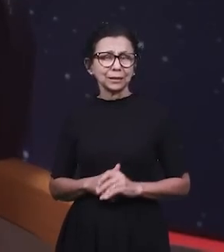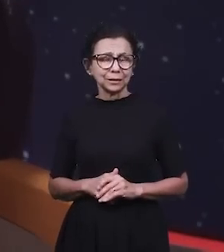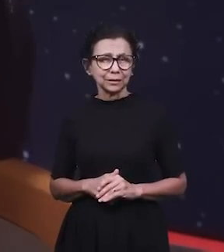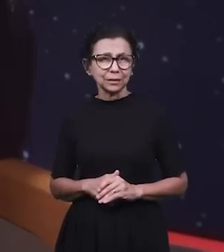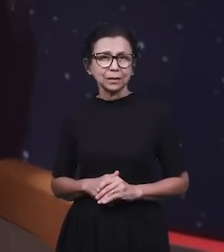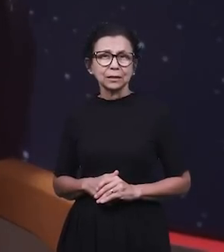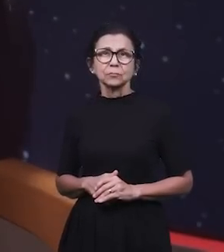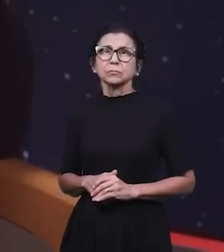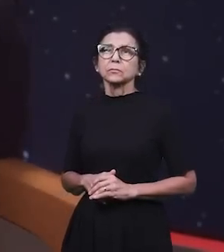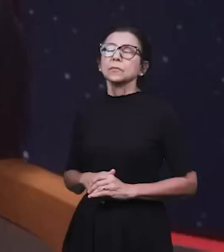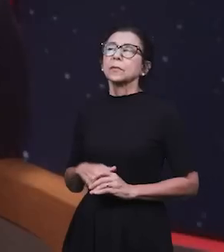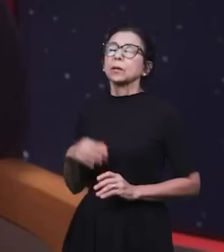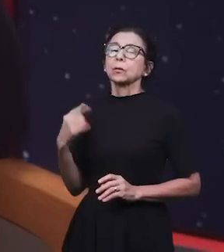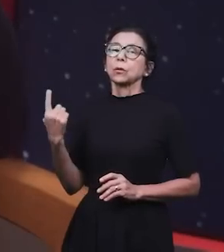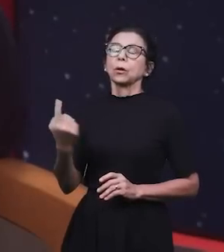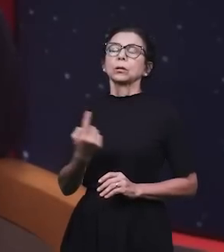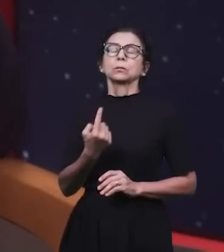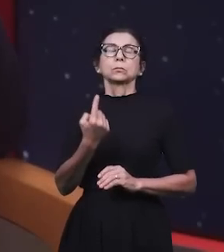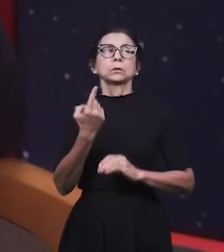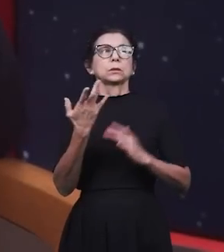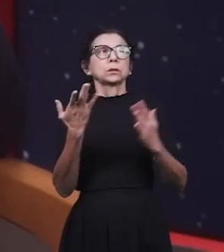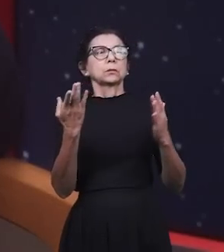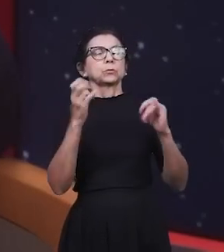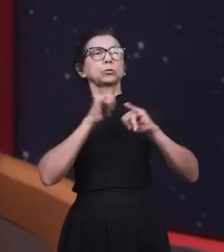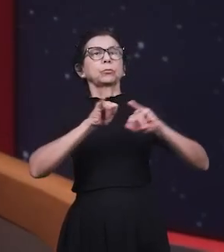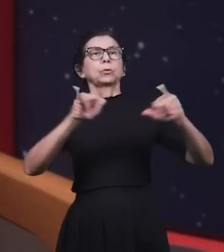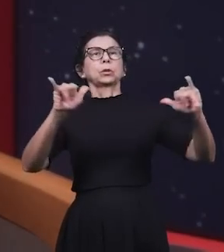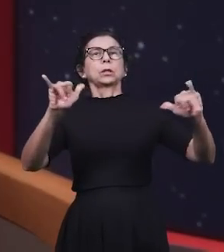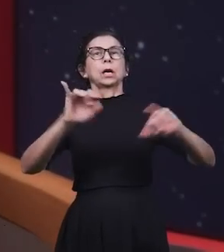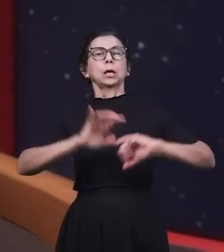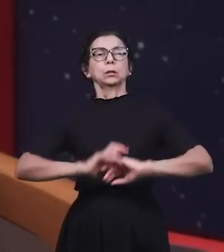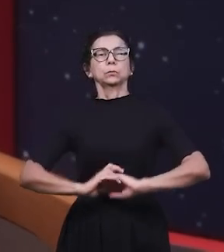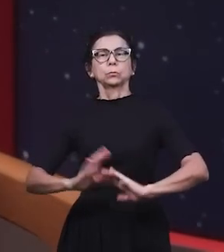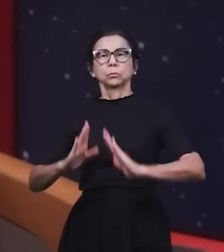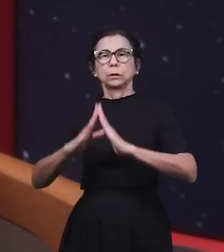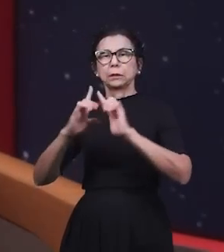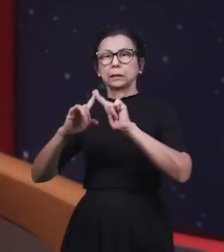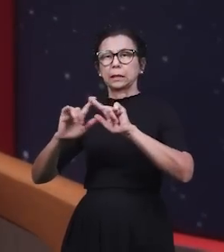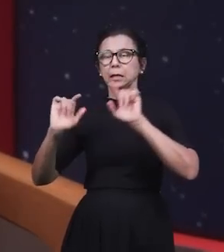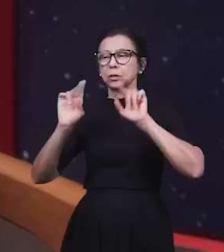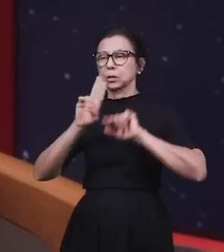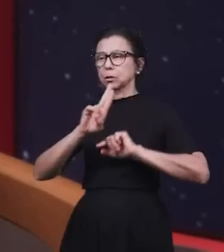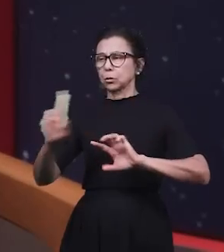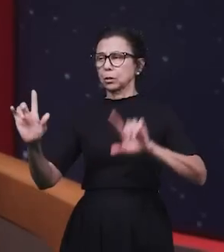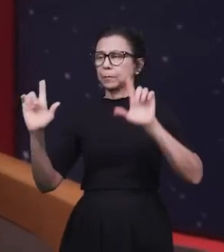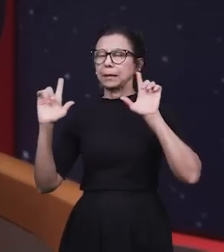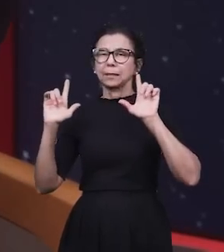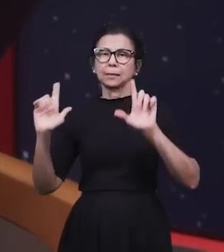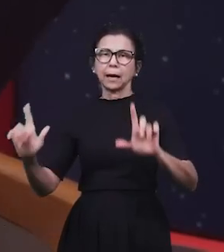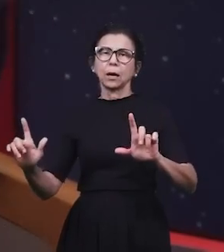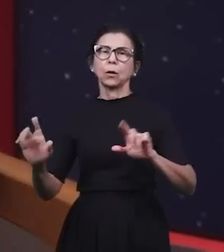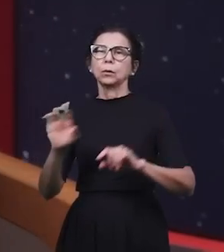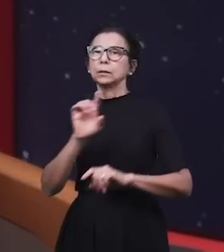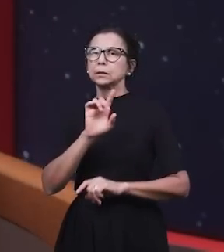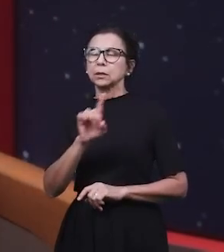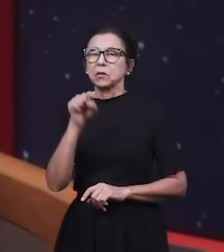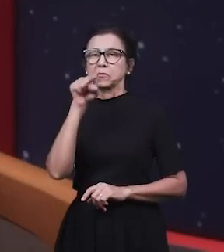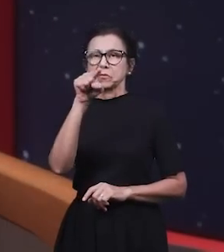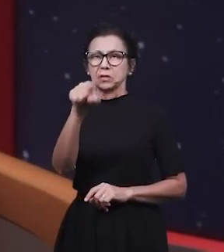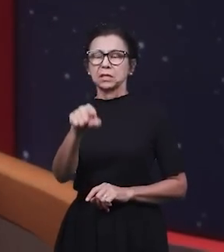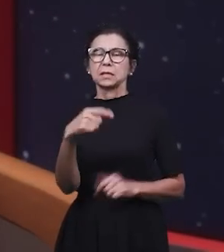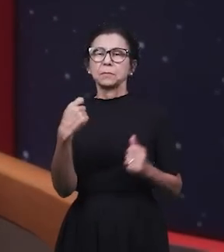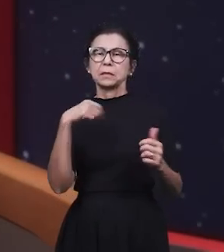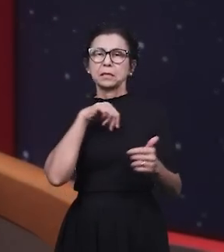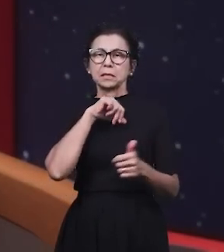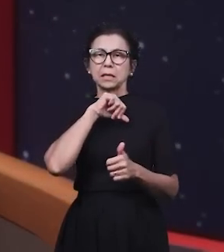aqui pregando uma denominação, falando, você tem que mudar de religião, você tem que... Não, nós estamos